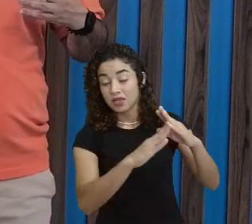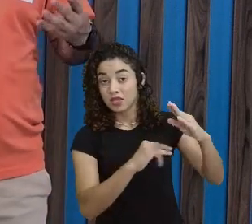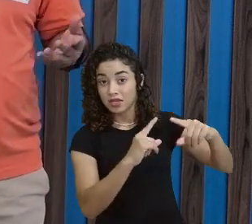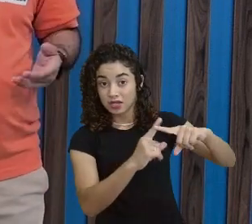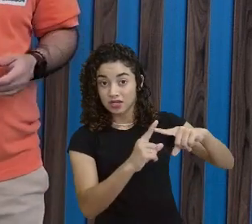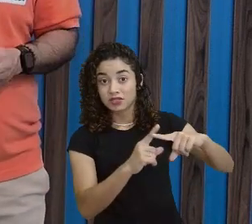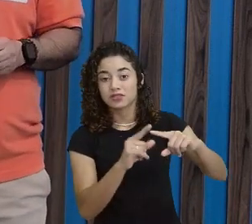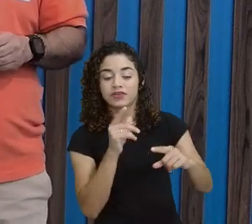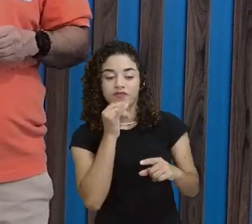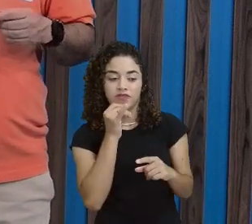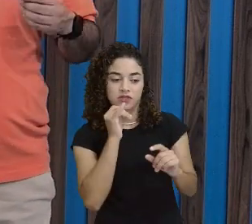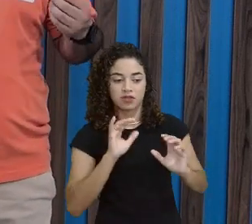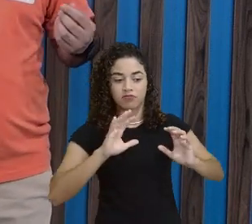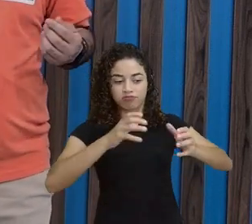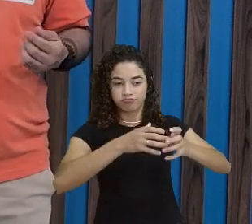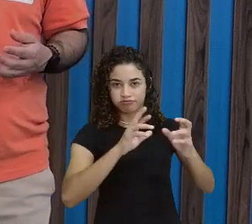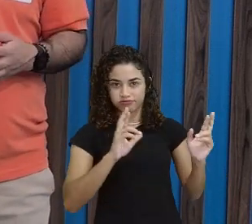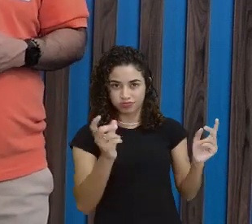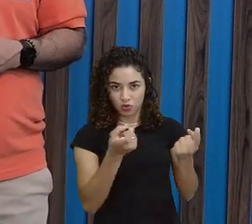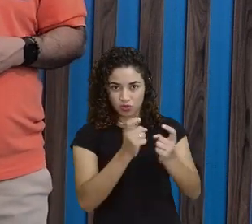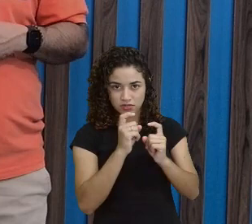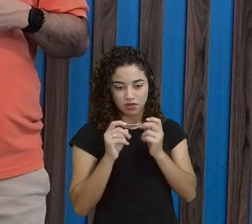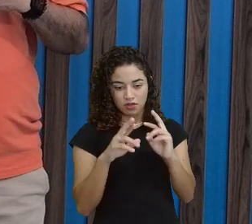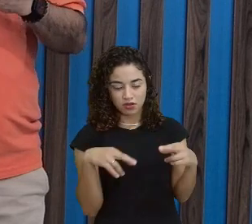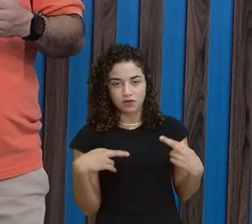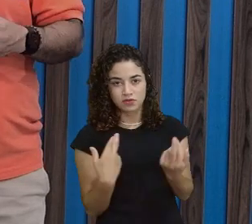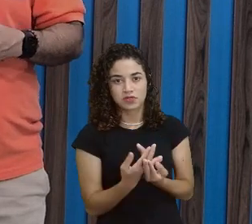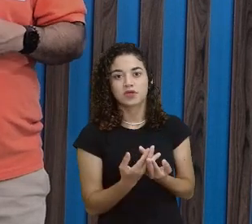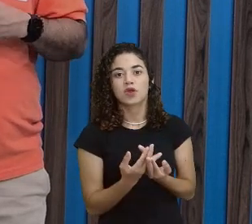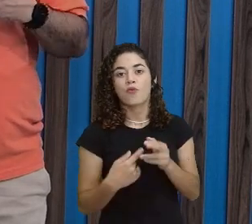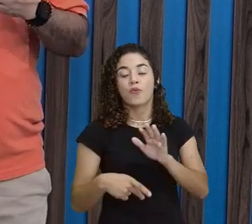dos bispos, né, dos arcebispos, né, para